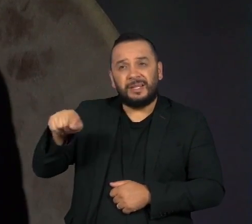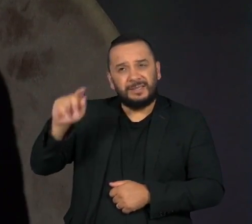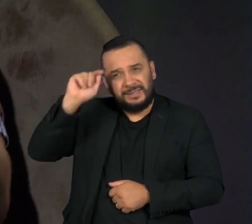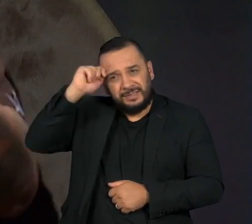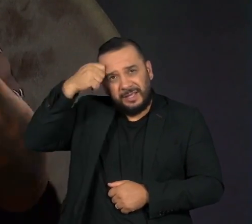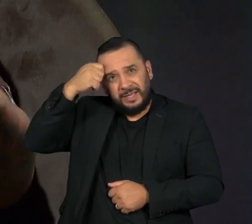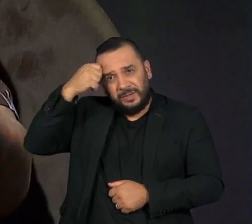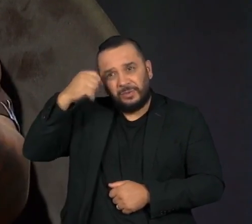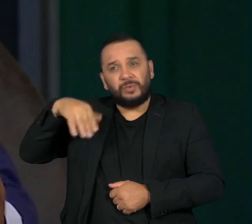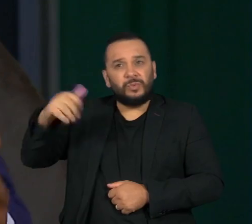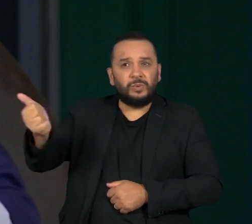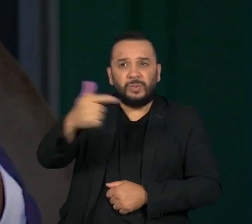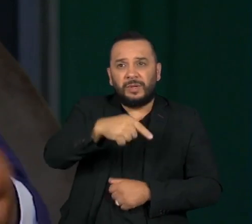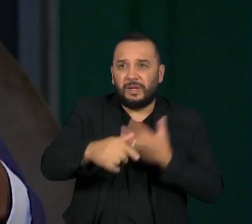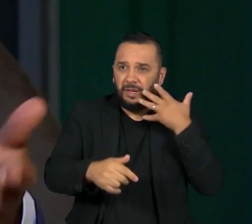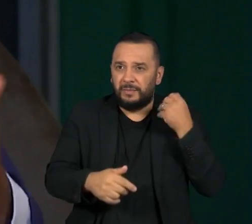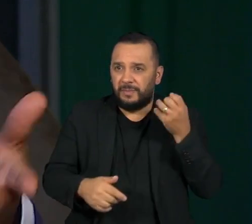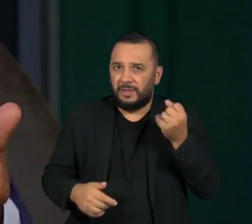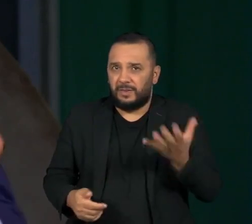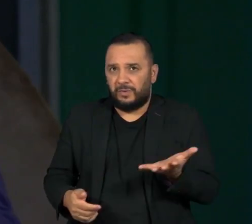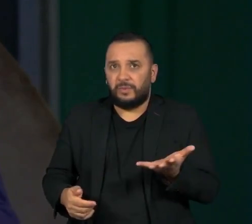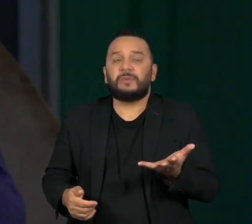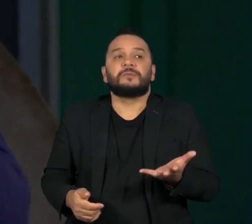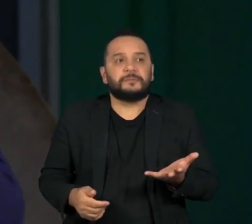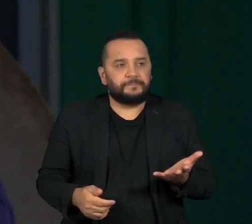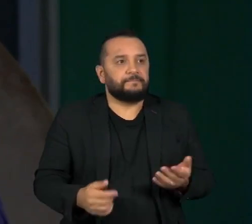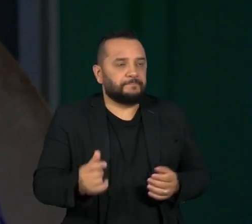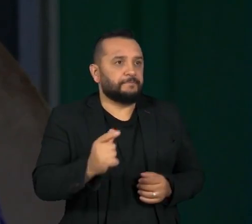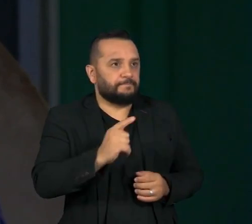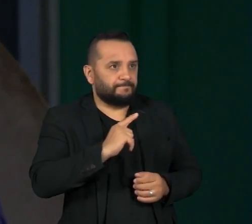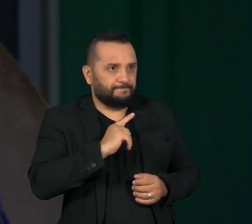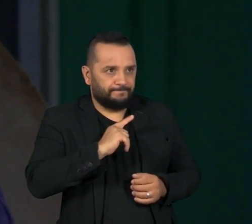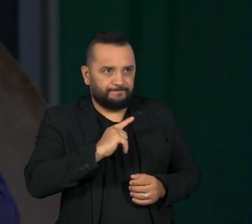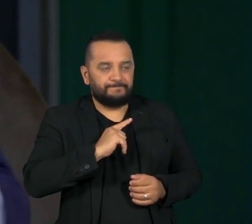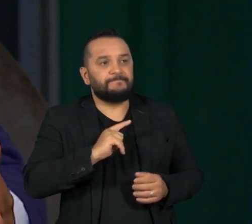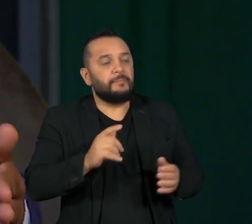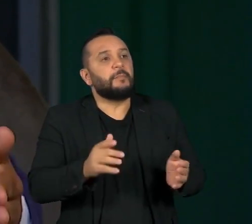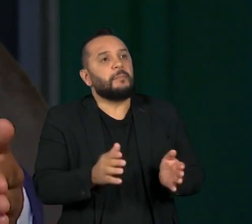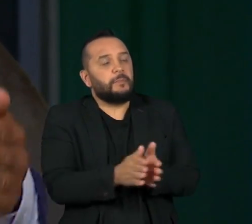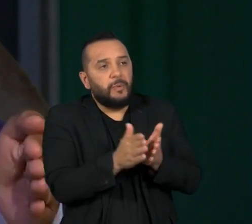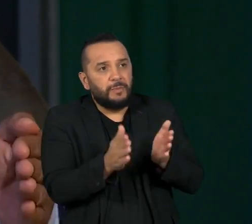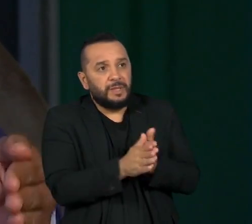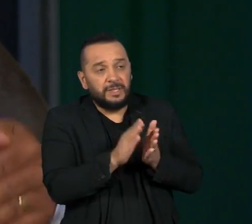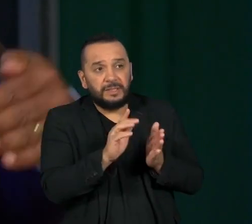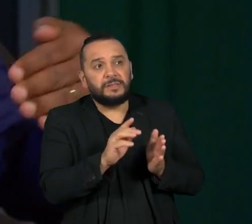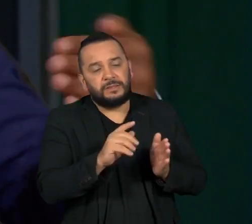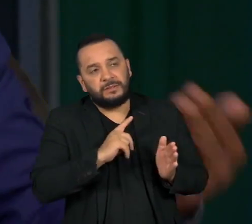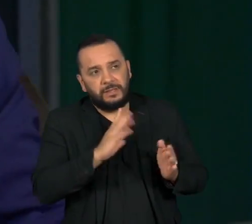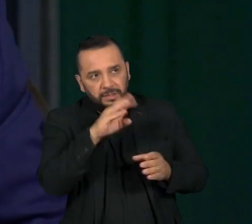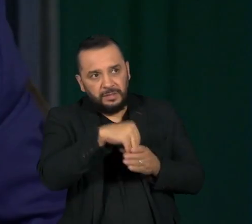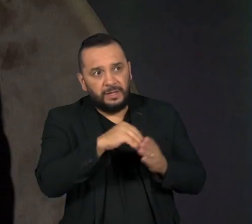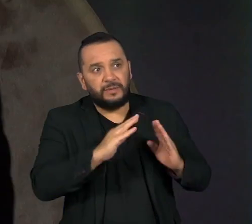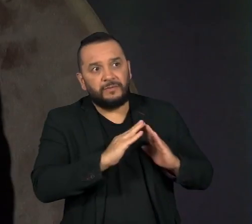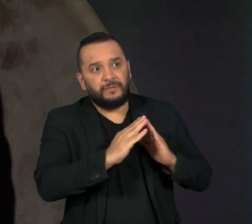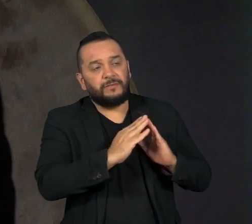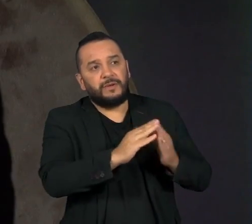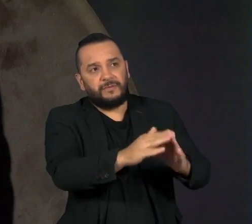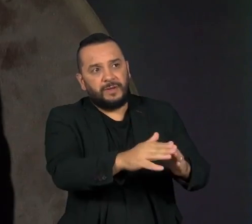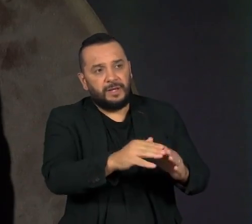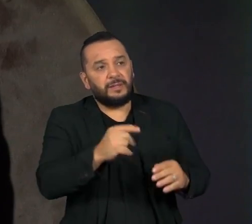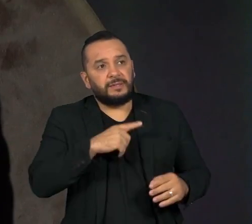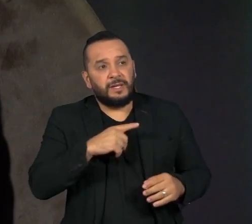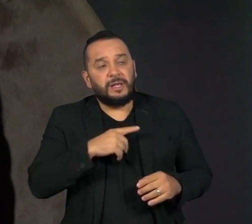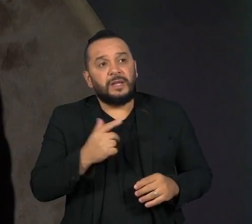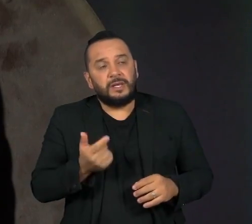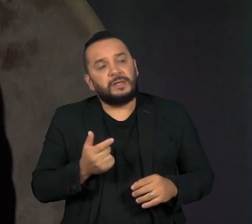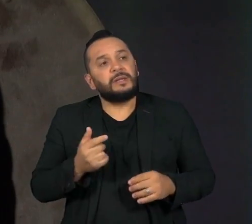até quando a gente olha para esse lugar, né? Parte dessa vulnerabilidade estão nas favelas, grande parte não estão nem nas favelas. Exato. E uma